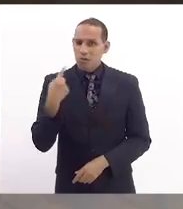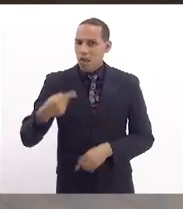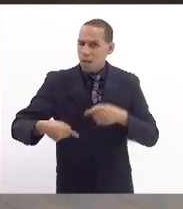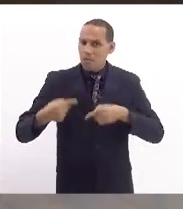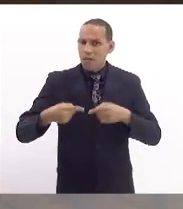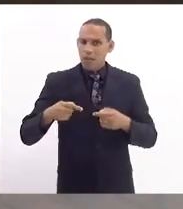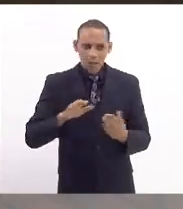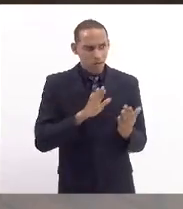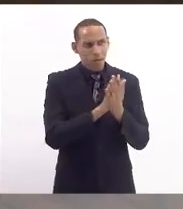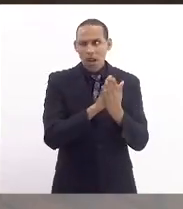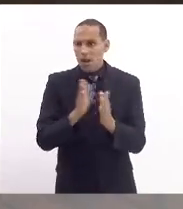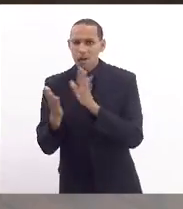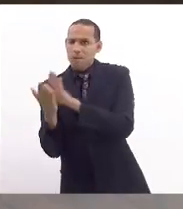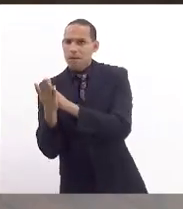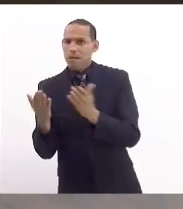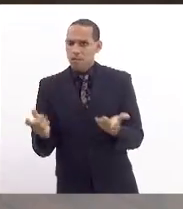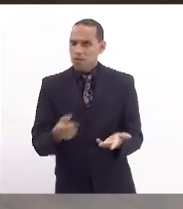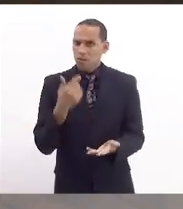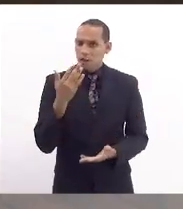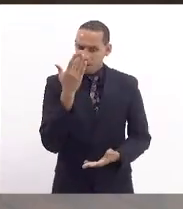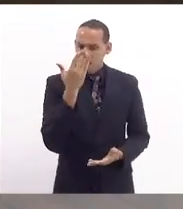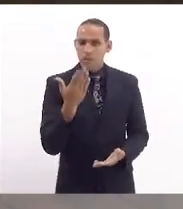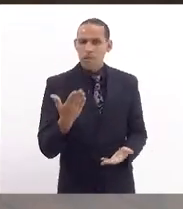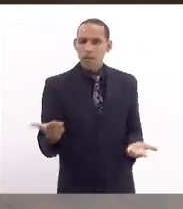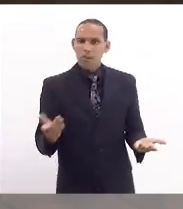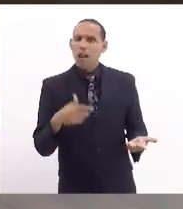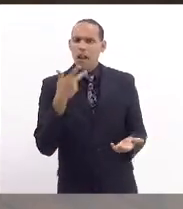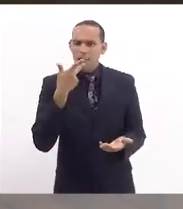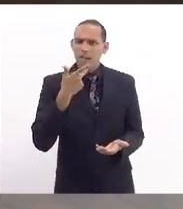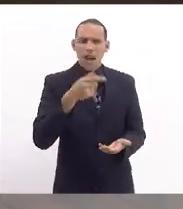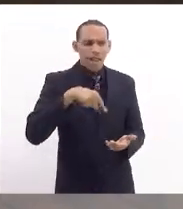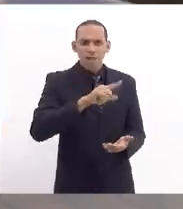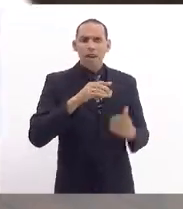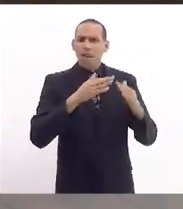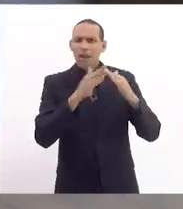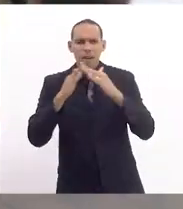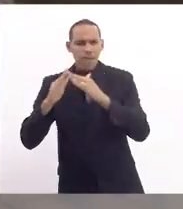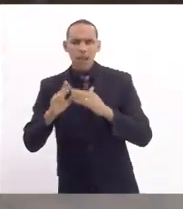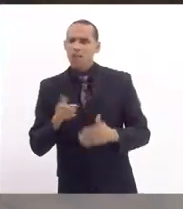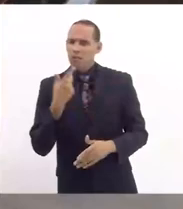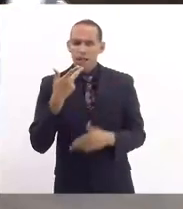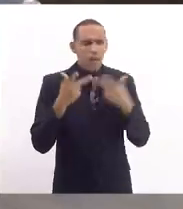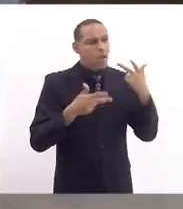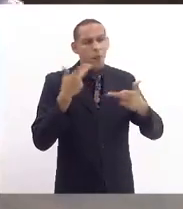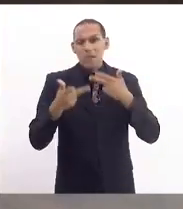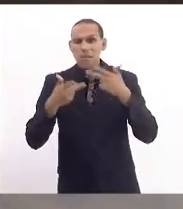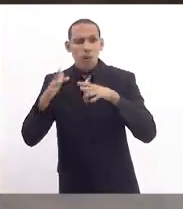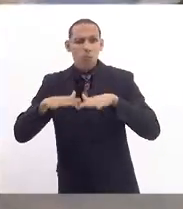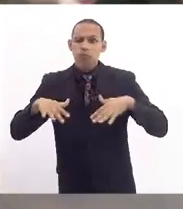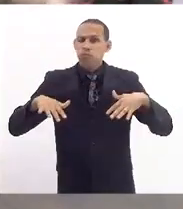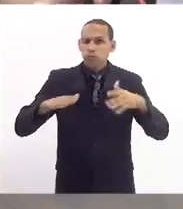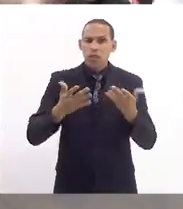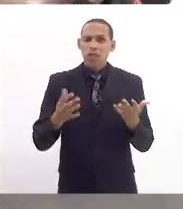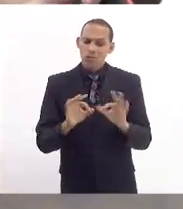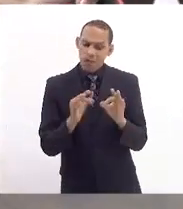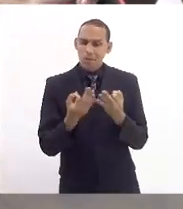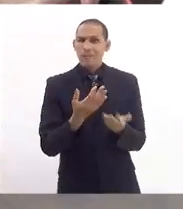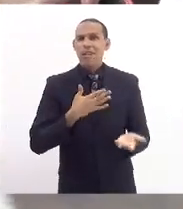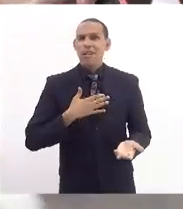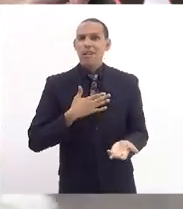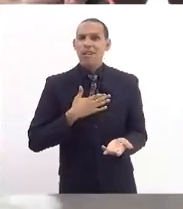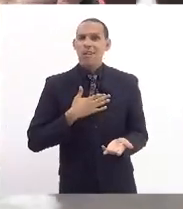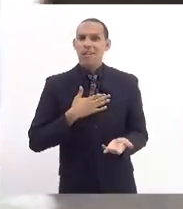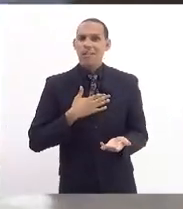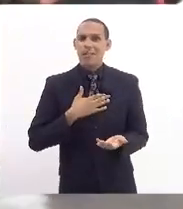político que bota a cara a gente vai para rua a gente fala com as pessoas a gente vai para favela a gente fala com todo mundo né A minha família não